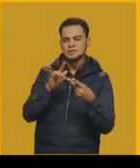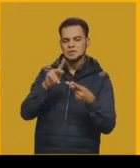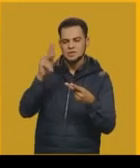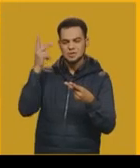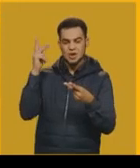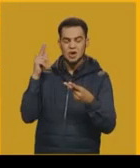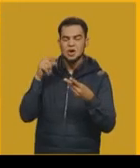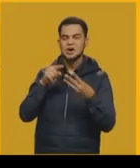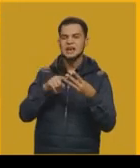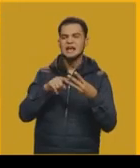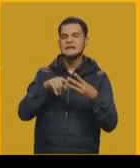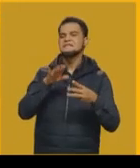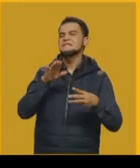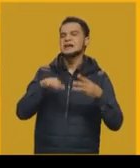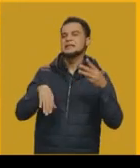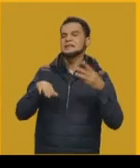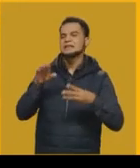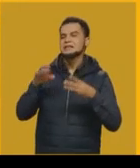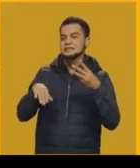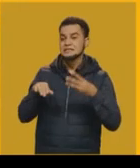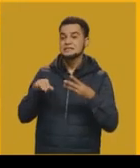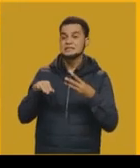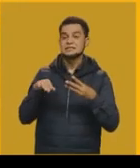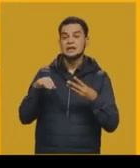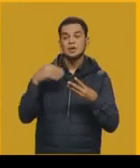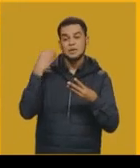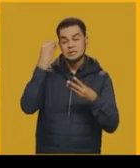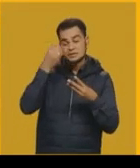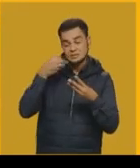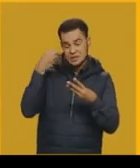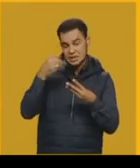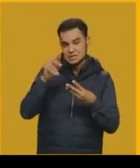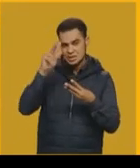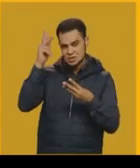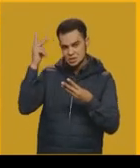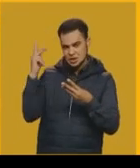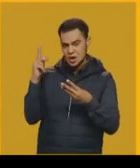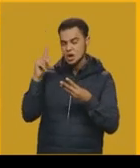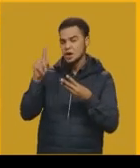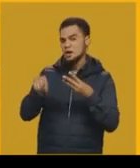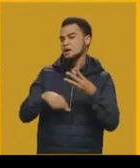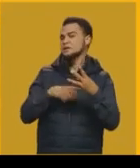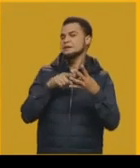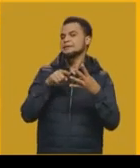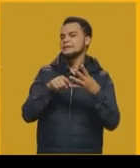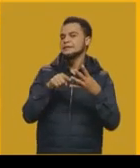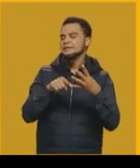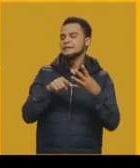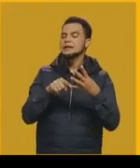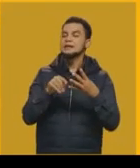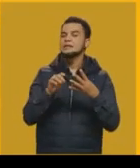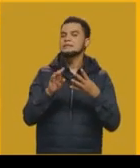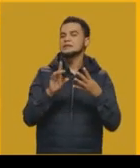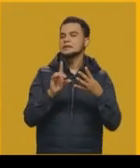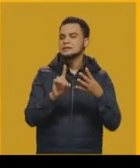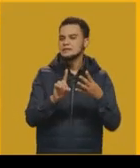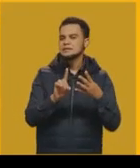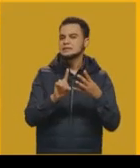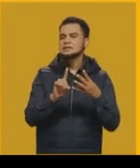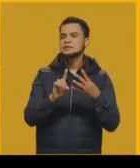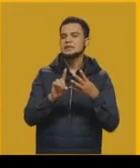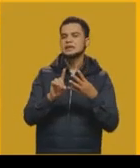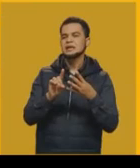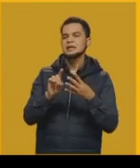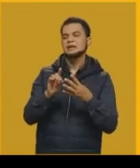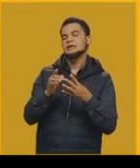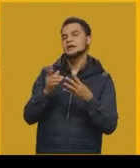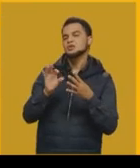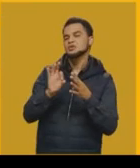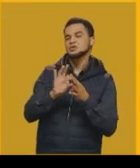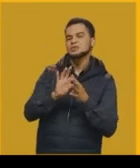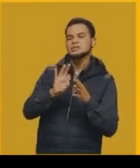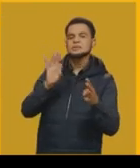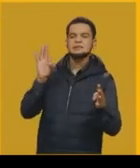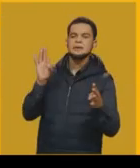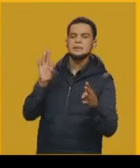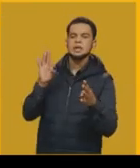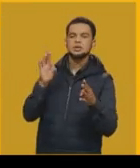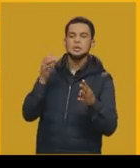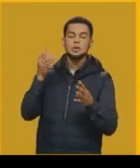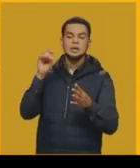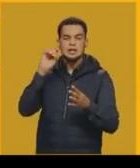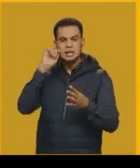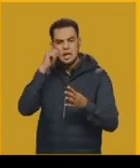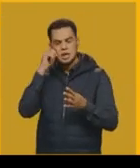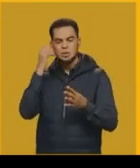interação entre valores africanos e experiência histórica brasileira, letra D contribuem para o distanciamento cultural entre negros e brancos no Brasil